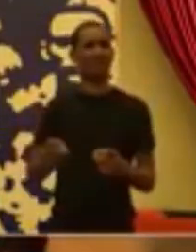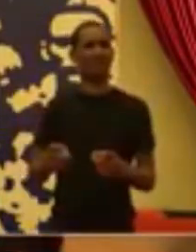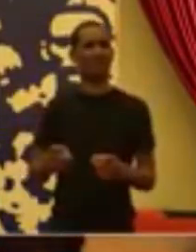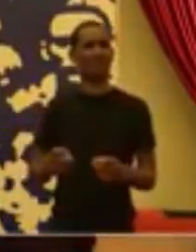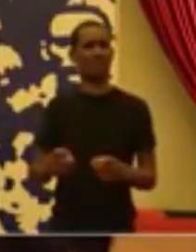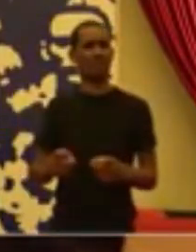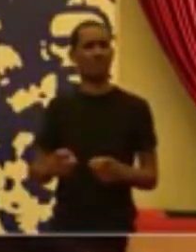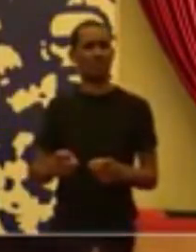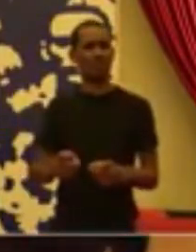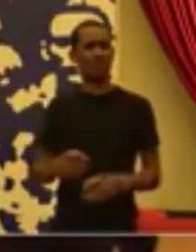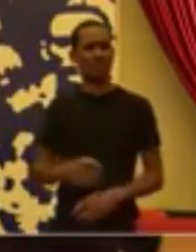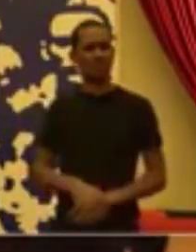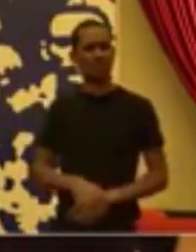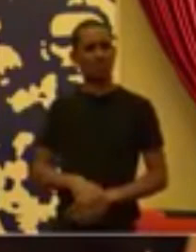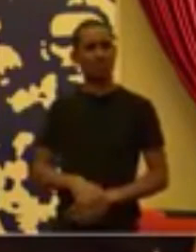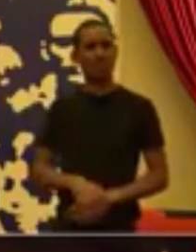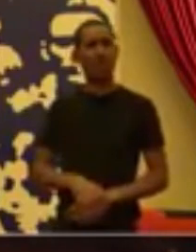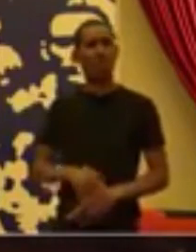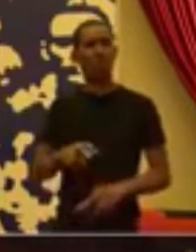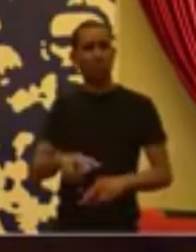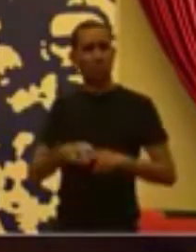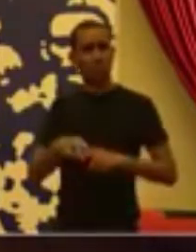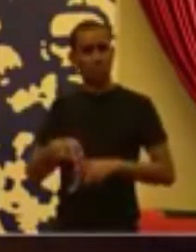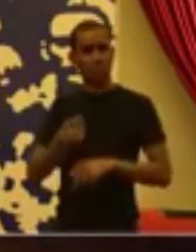Pela ausência do Estado.